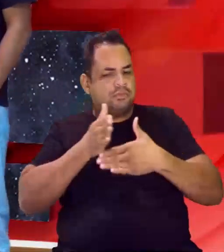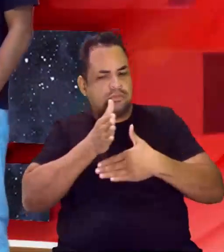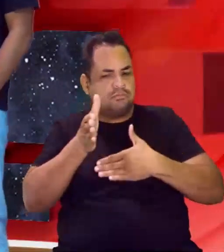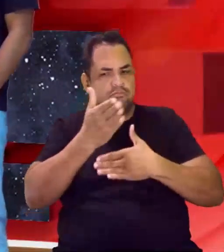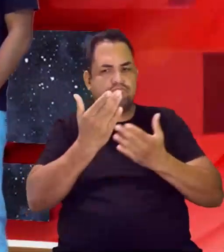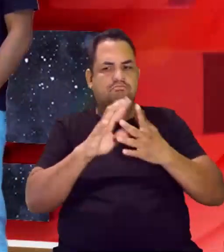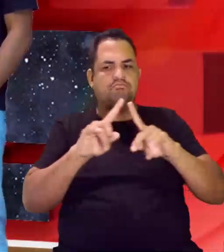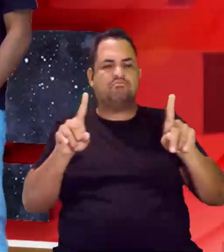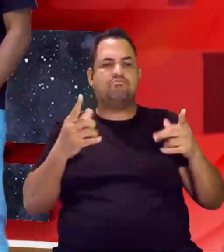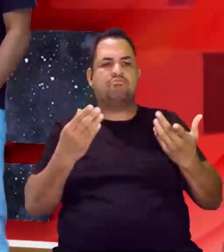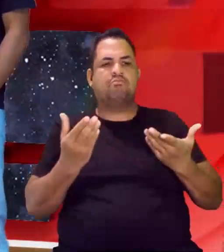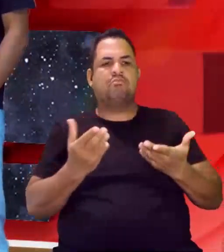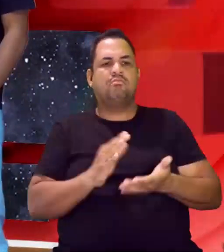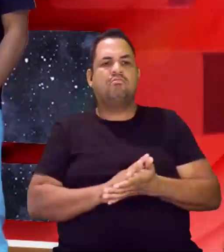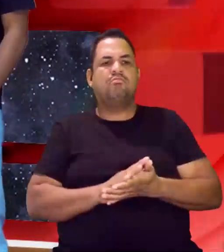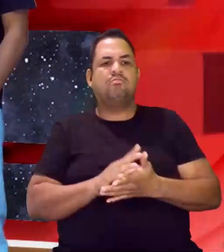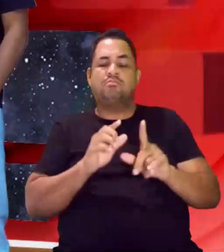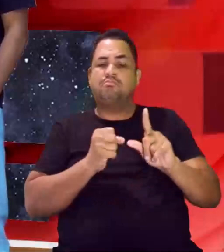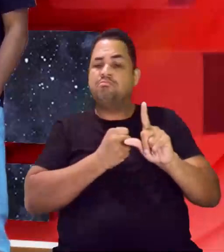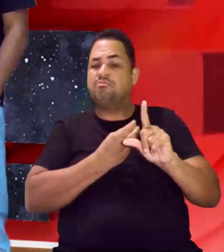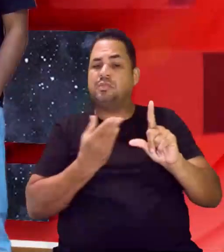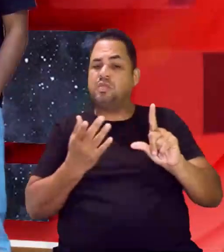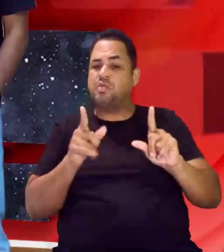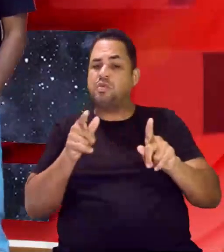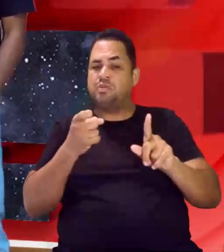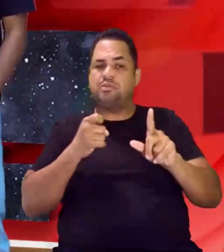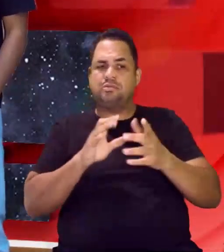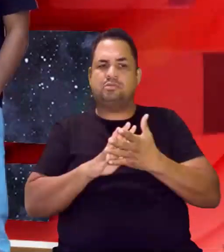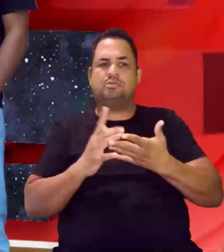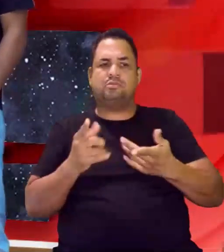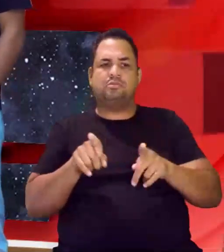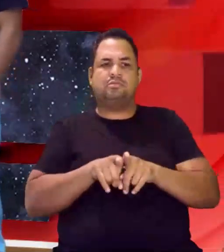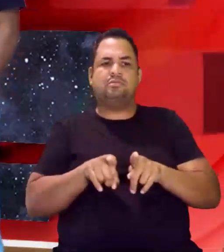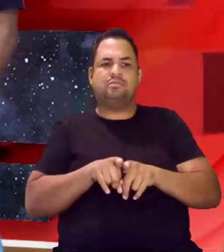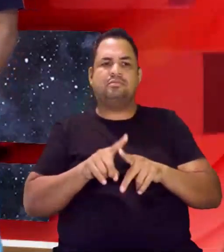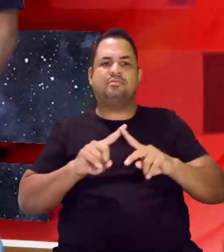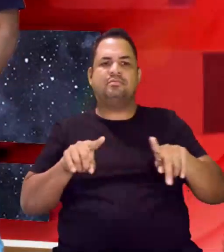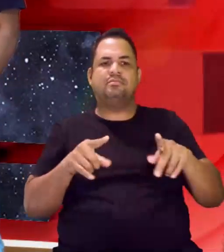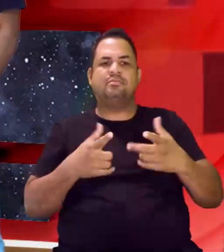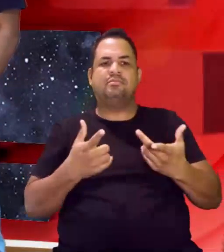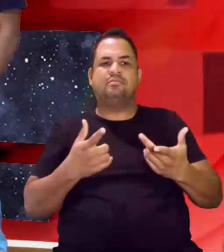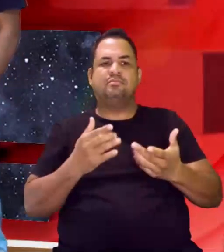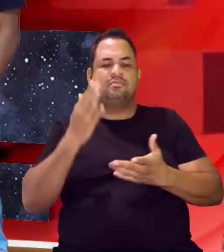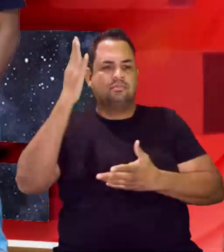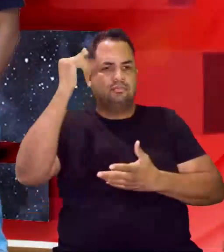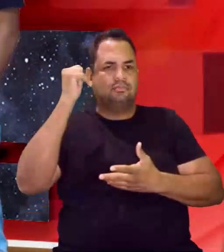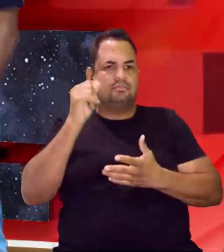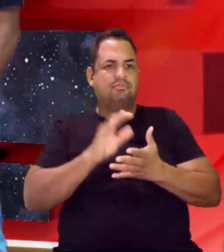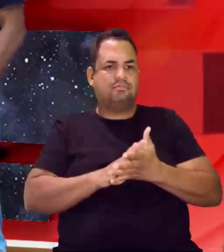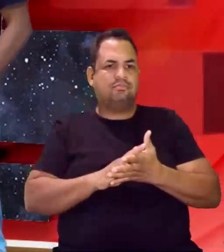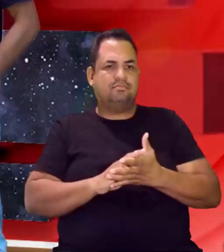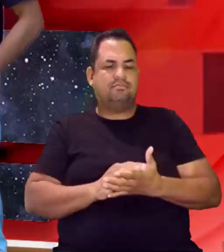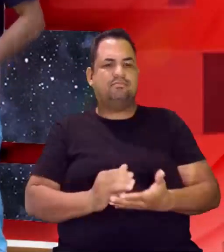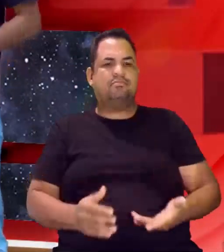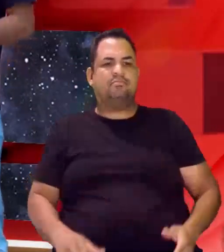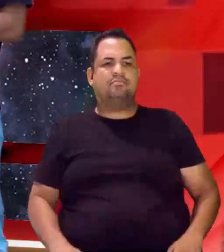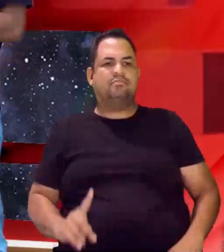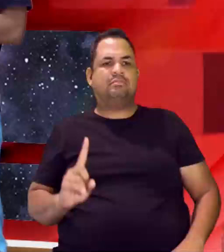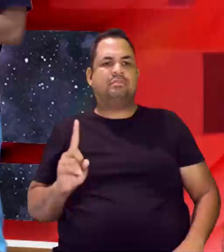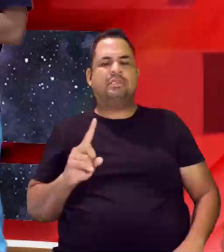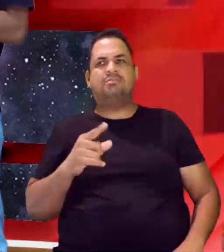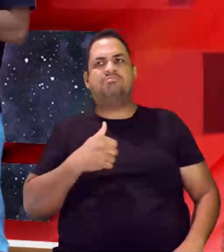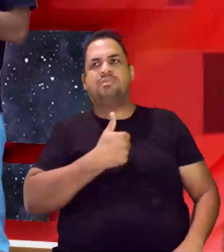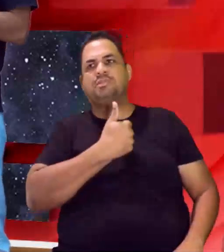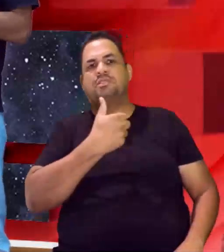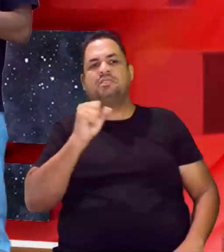Aí você fala, mas é uma só de logaritmo. Mas se você quiser acertar ela, você estuda também, né? Mas você sabe que realmente é menos. Não vão vir